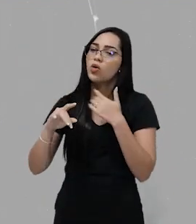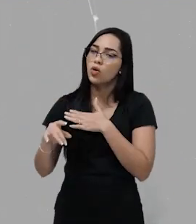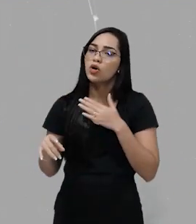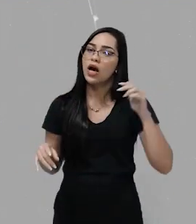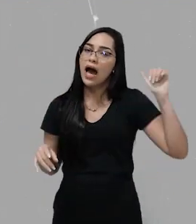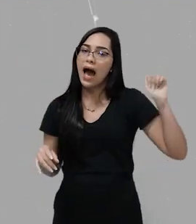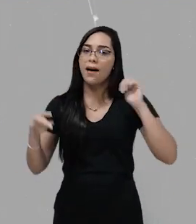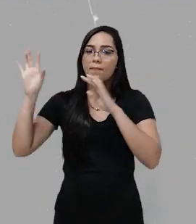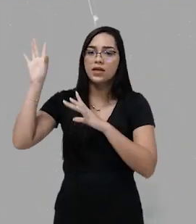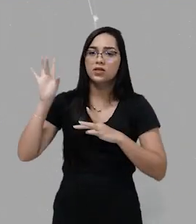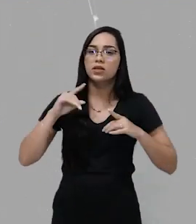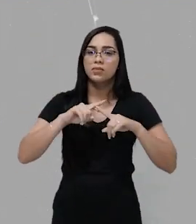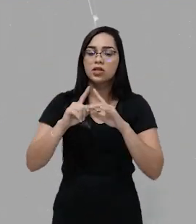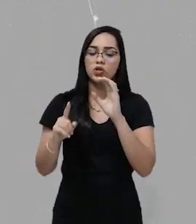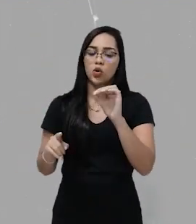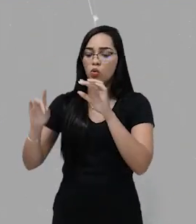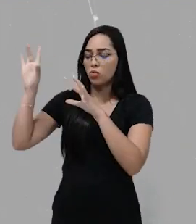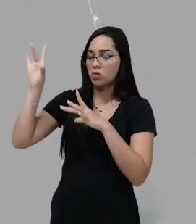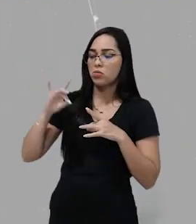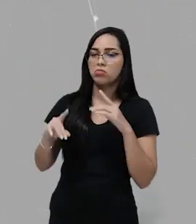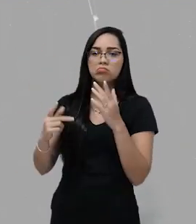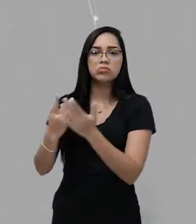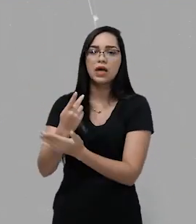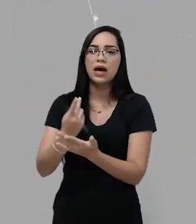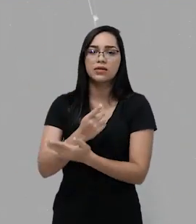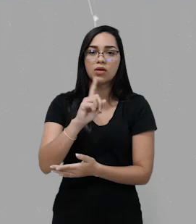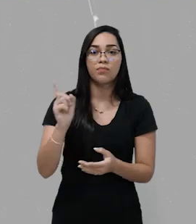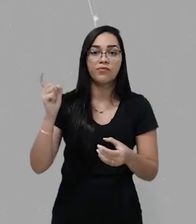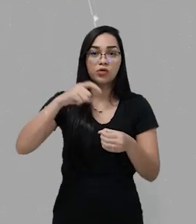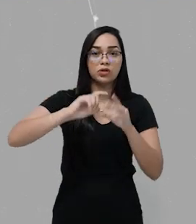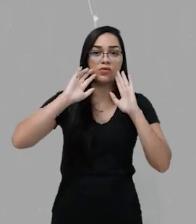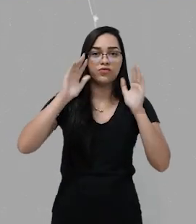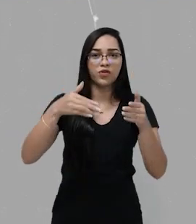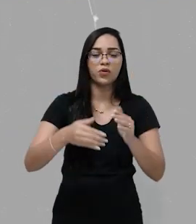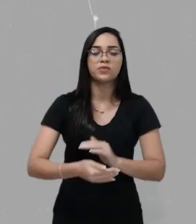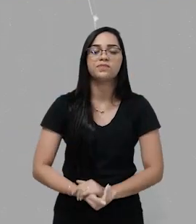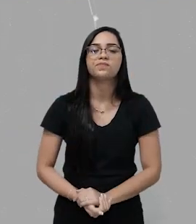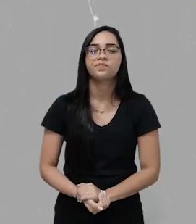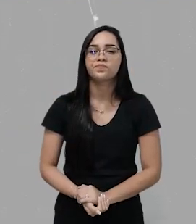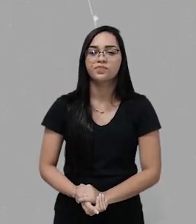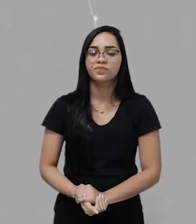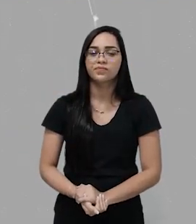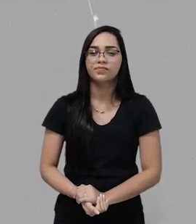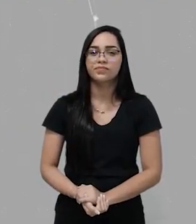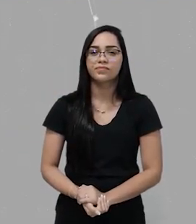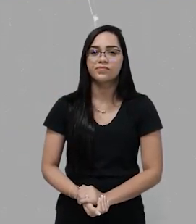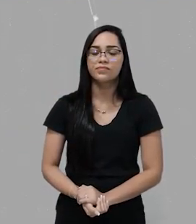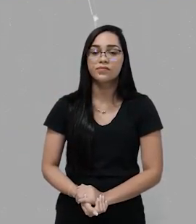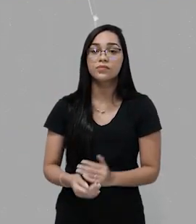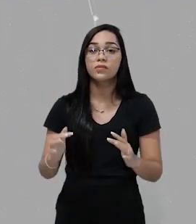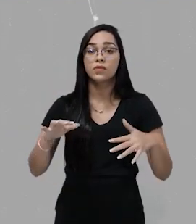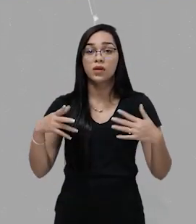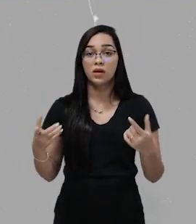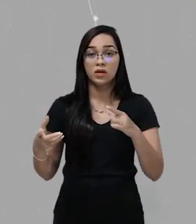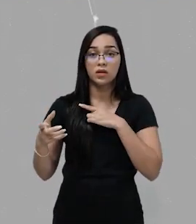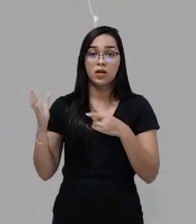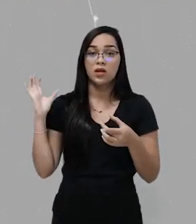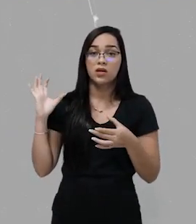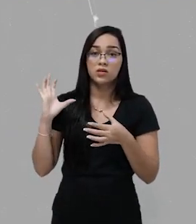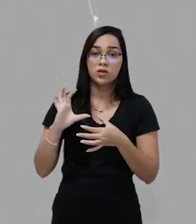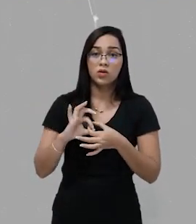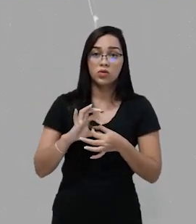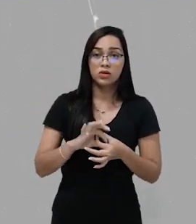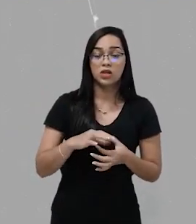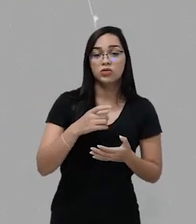personagem, mas o personagem não está errado, tá bom? Voltando, para ninguém se perder. Então, nesse